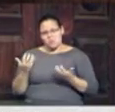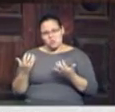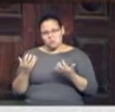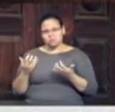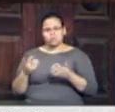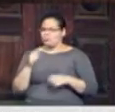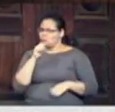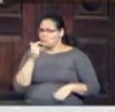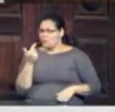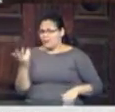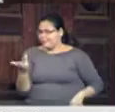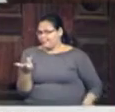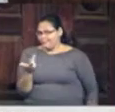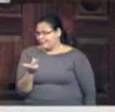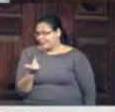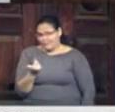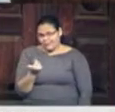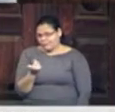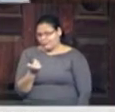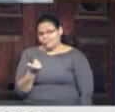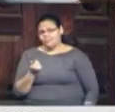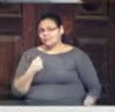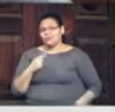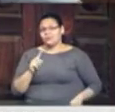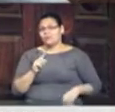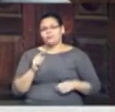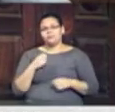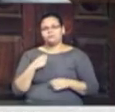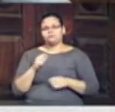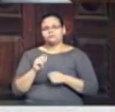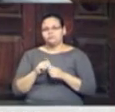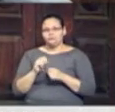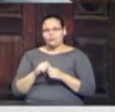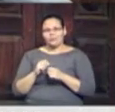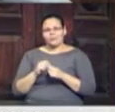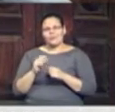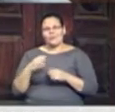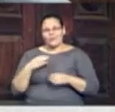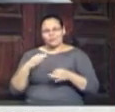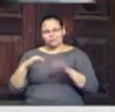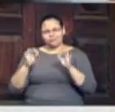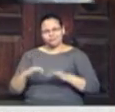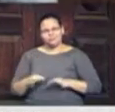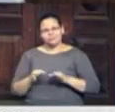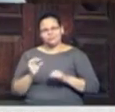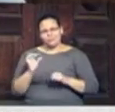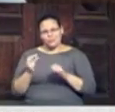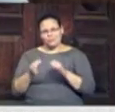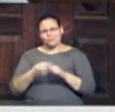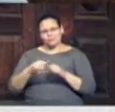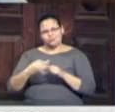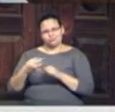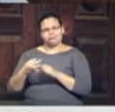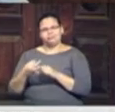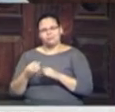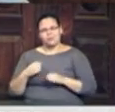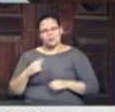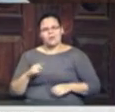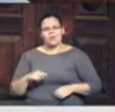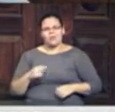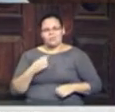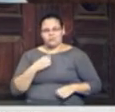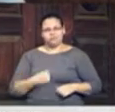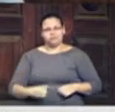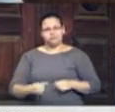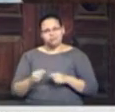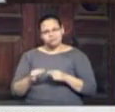tem habilidade nem para pregar um botão que se solta de uma